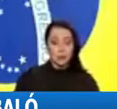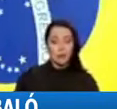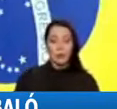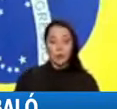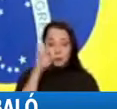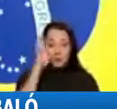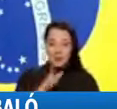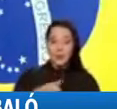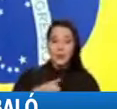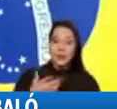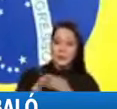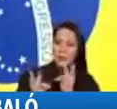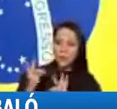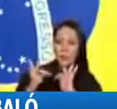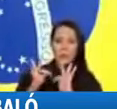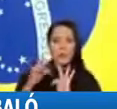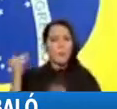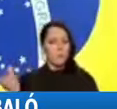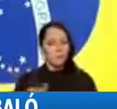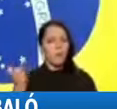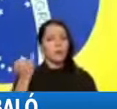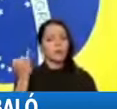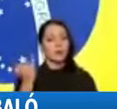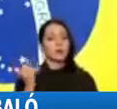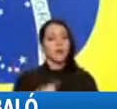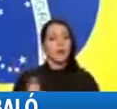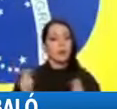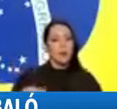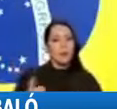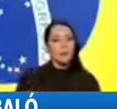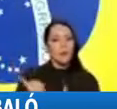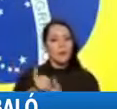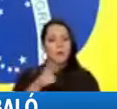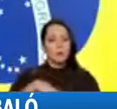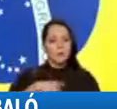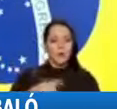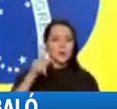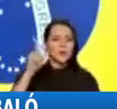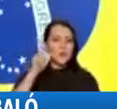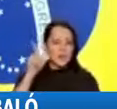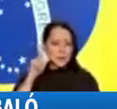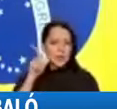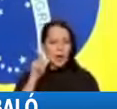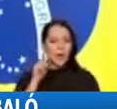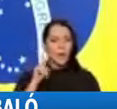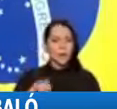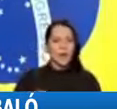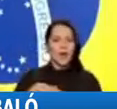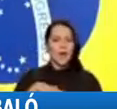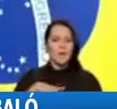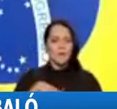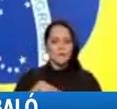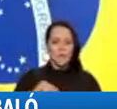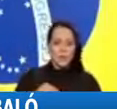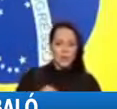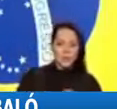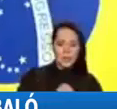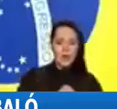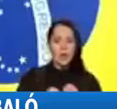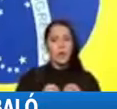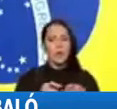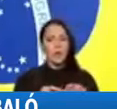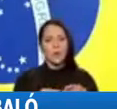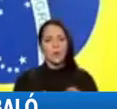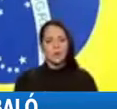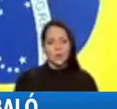tecnologia muito importante que é capaz de apoiar guiné-bissau na formação Tá suave